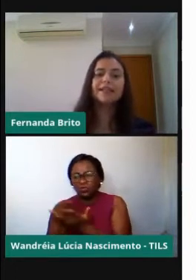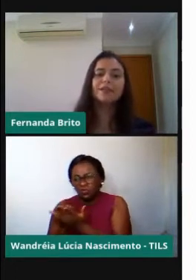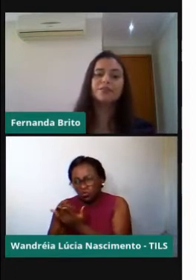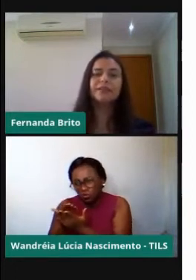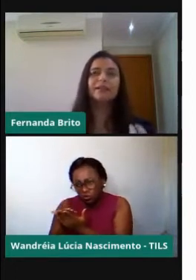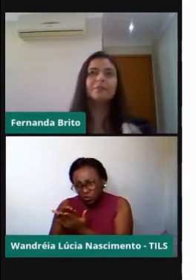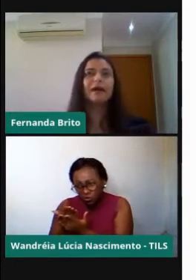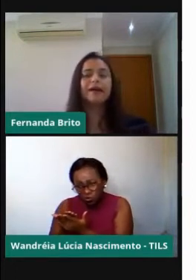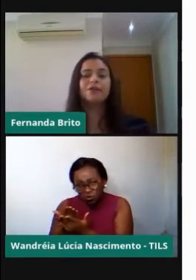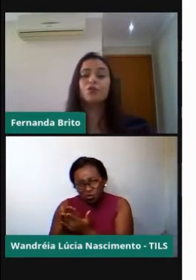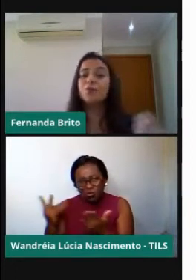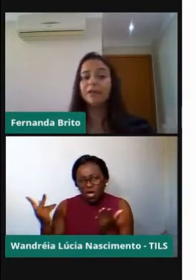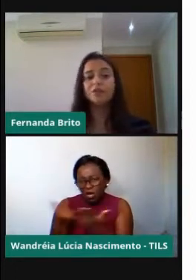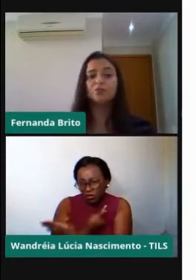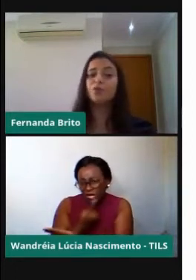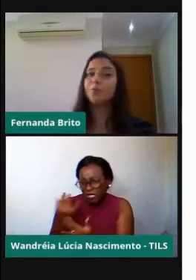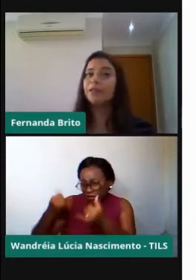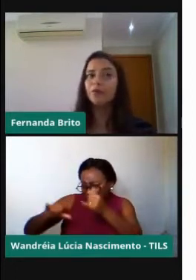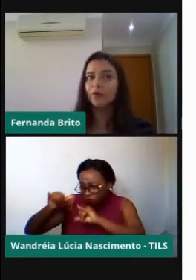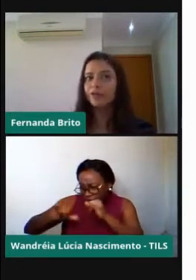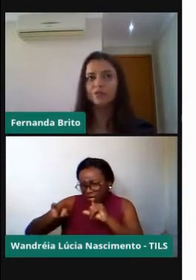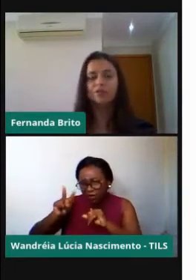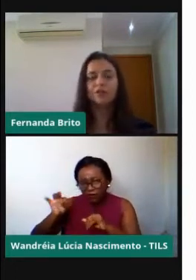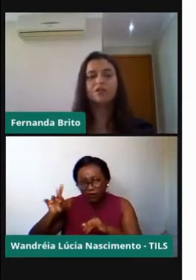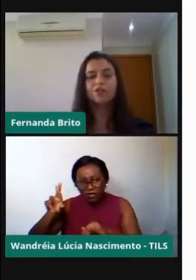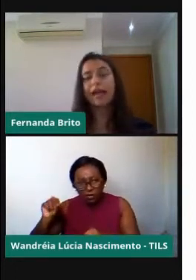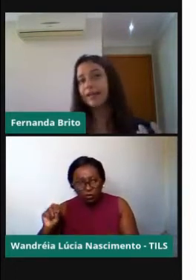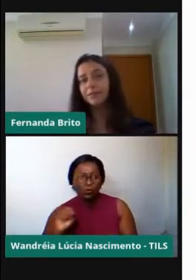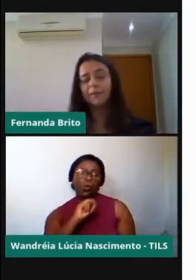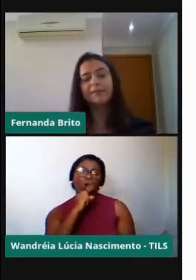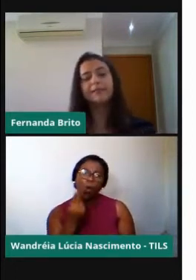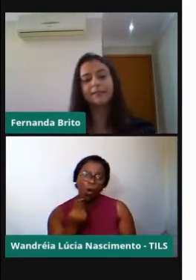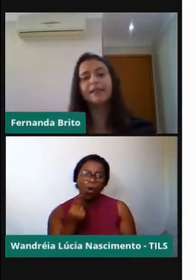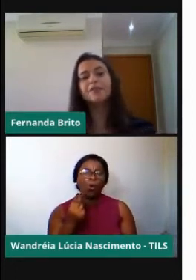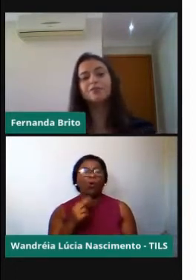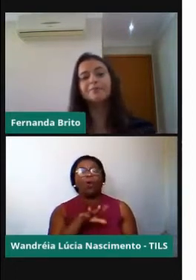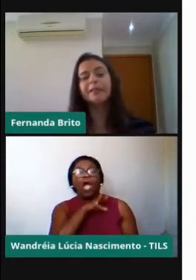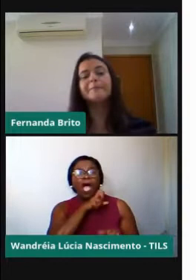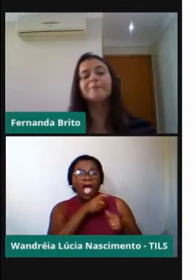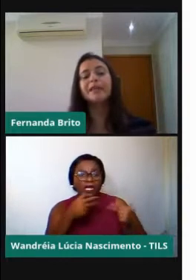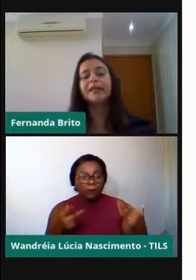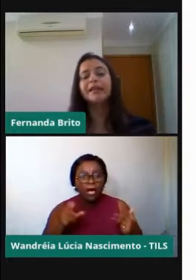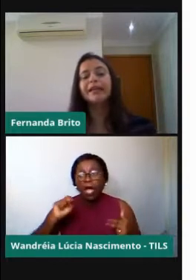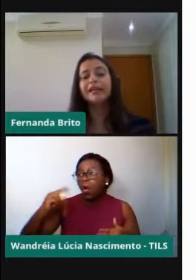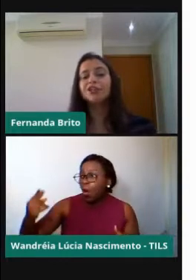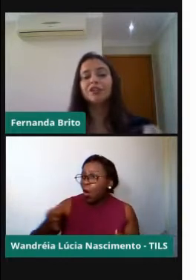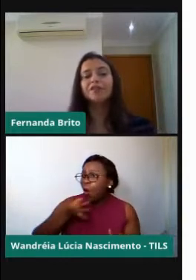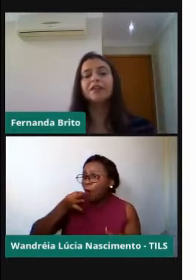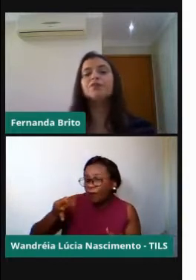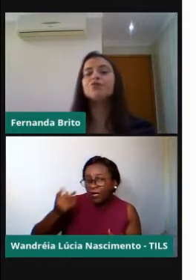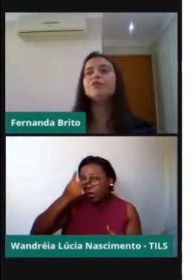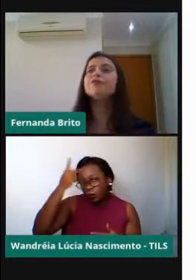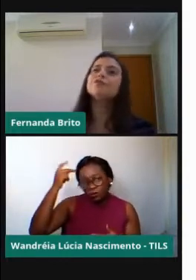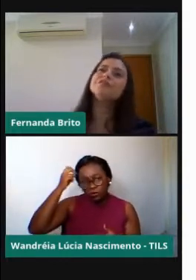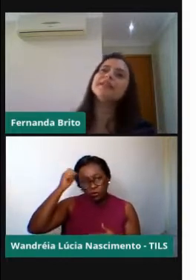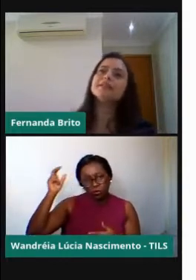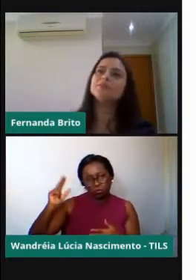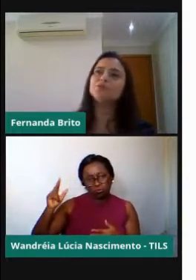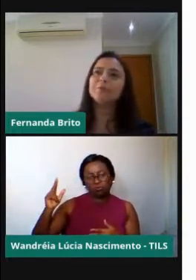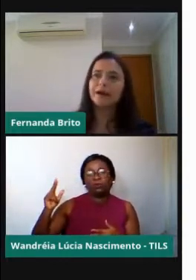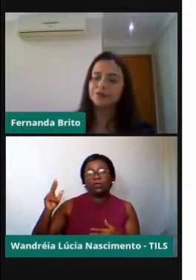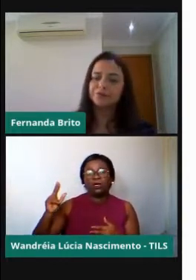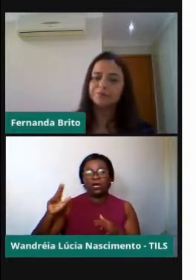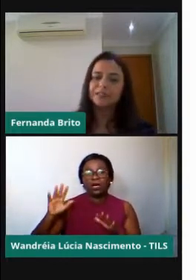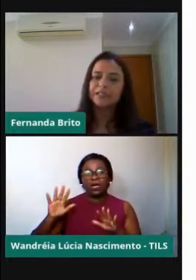estudos realizados em animais, ou mesmo em opiniões de experts que sejam, né, a gente está falando de um nível de